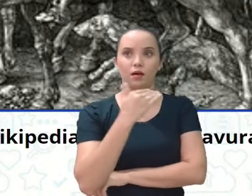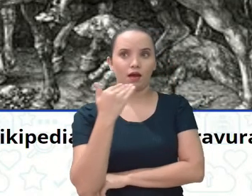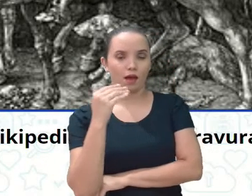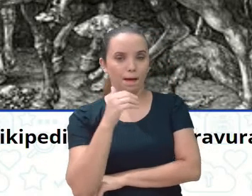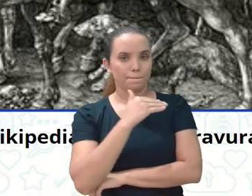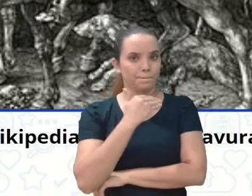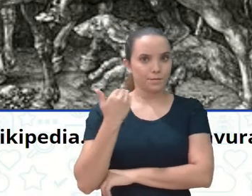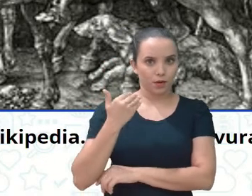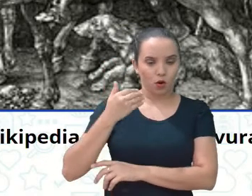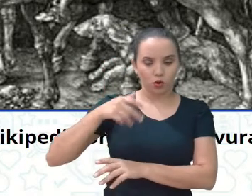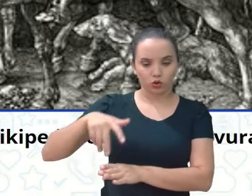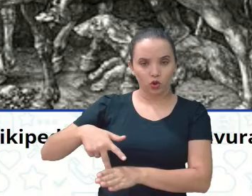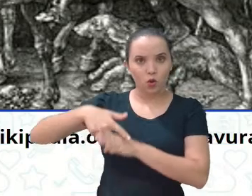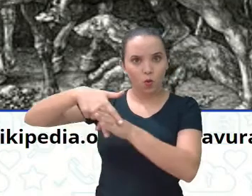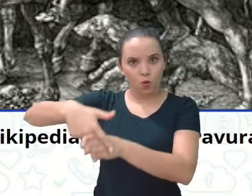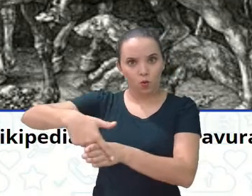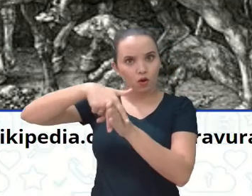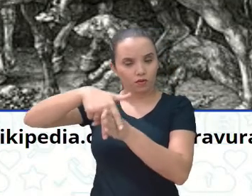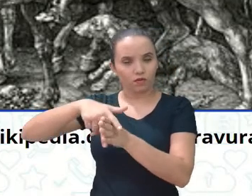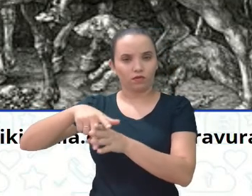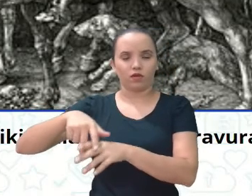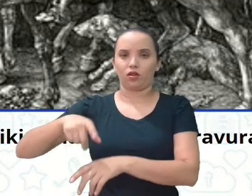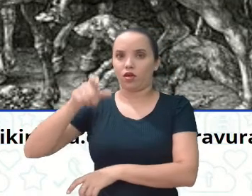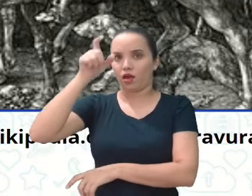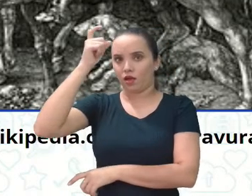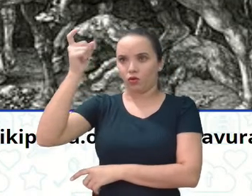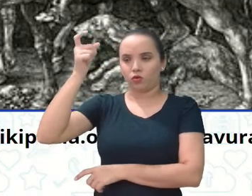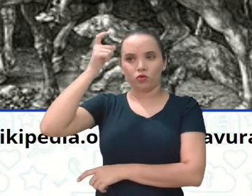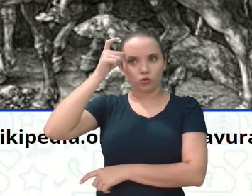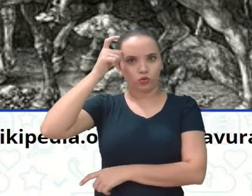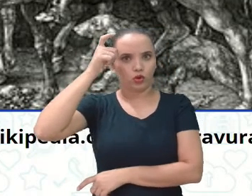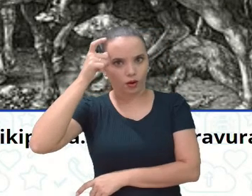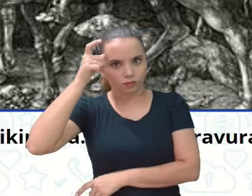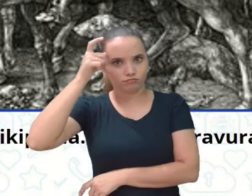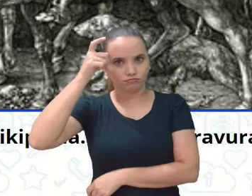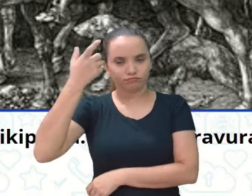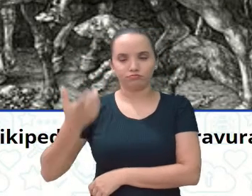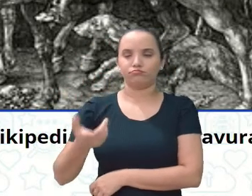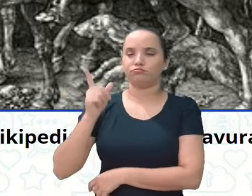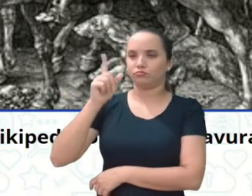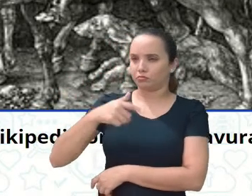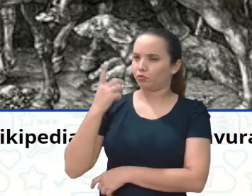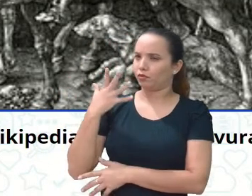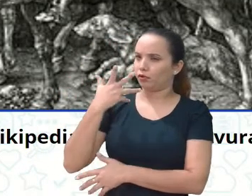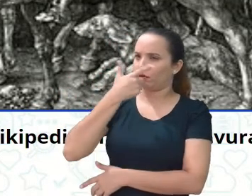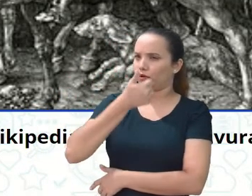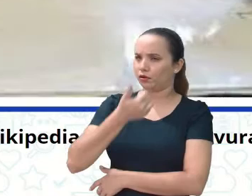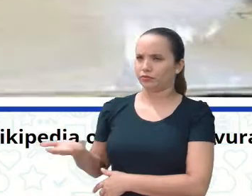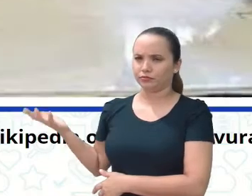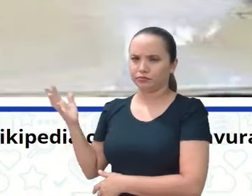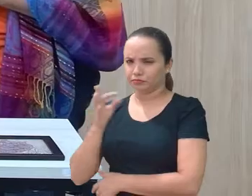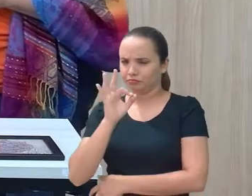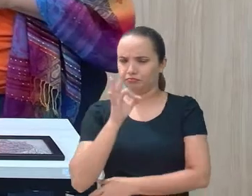Diabo. Veja que quadro lindo, né? Que gravura perfeita.